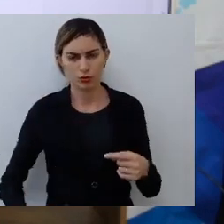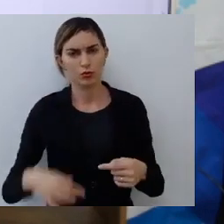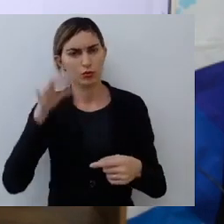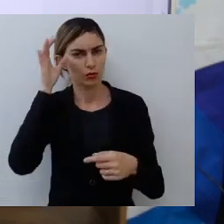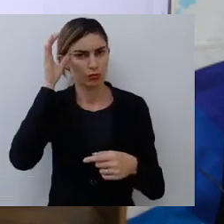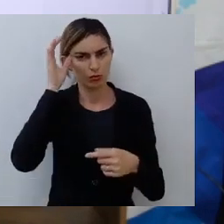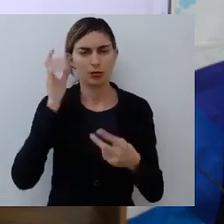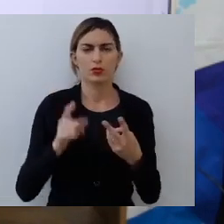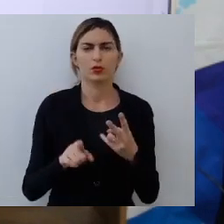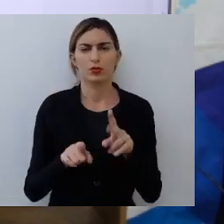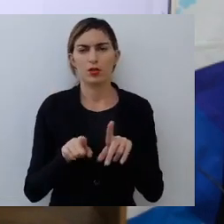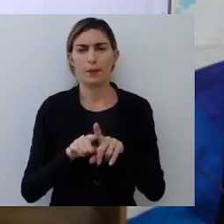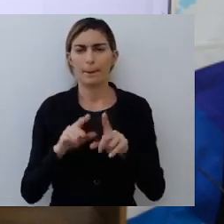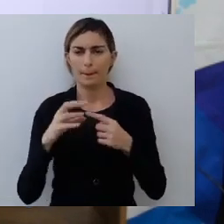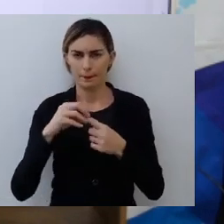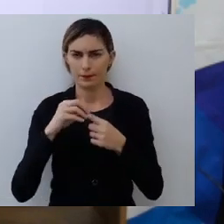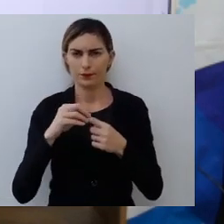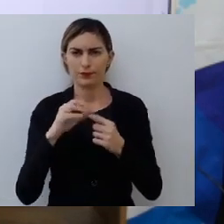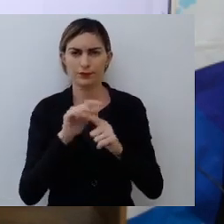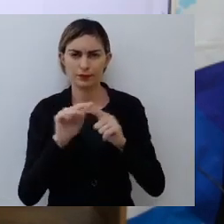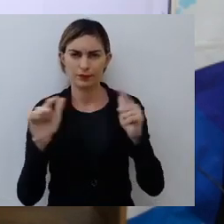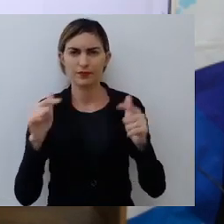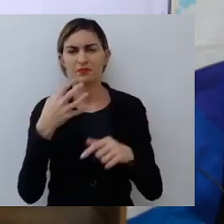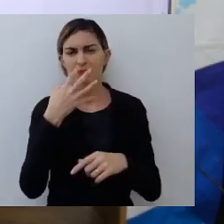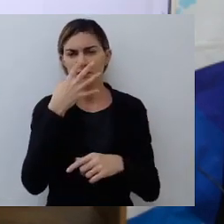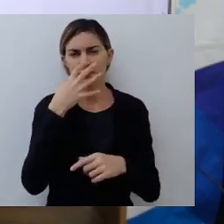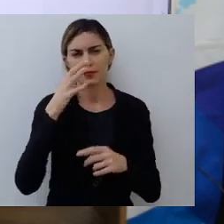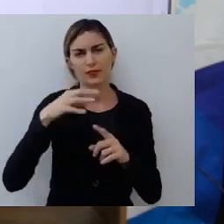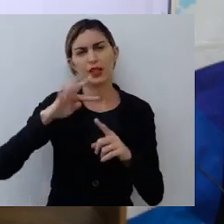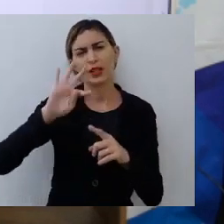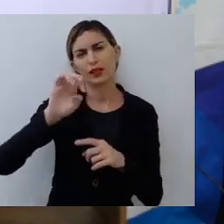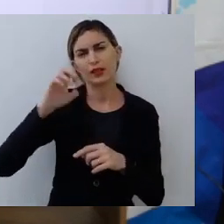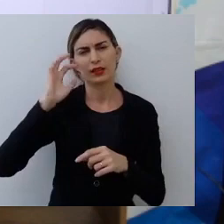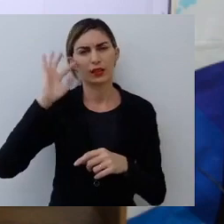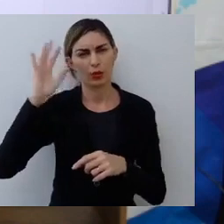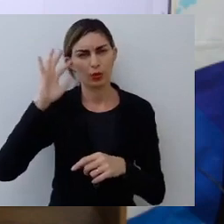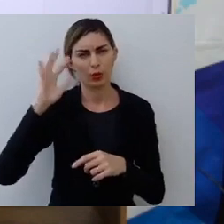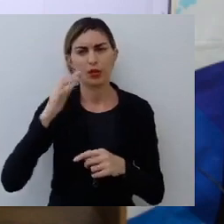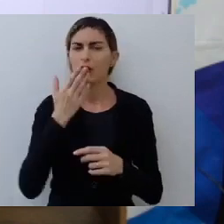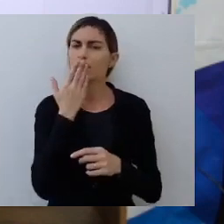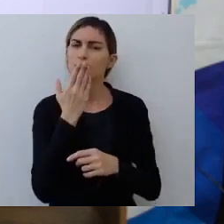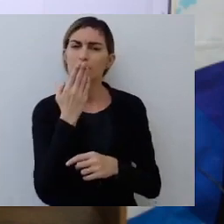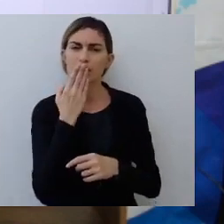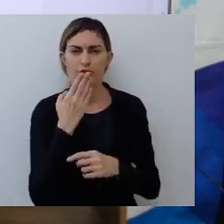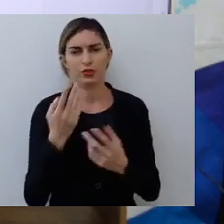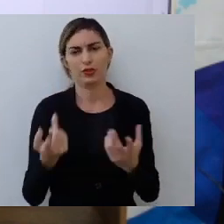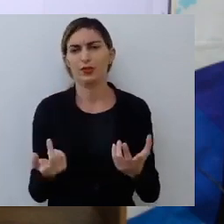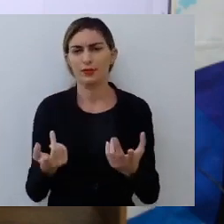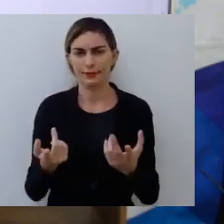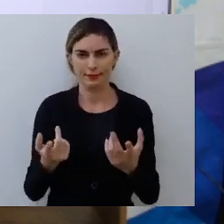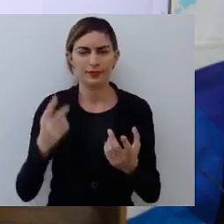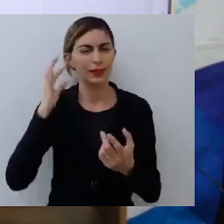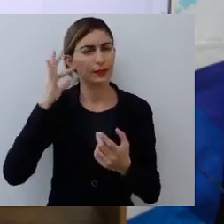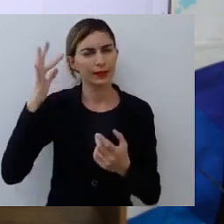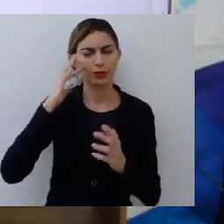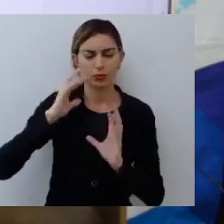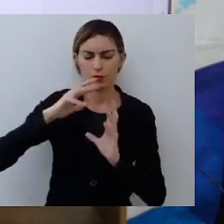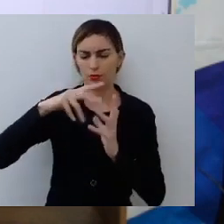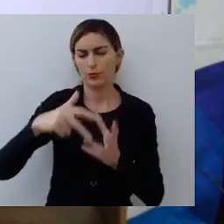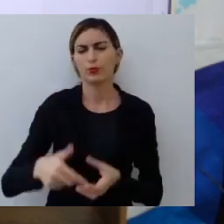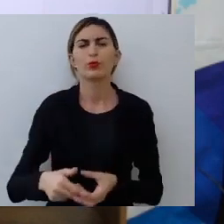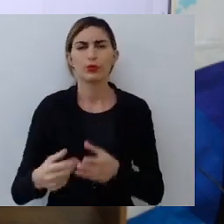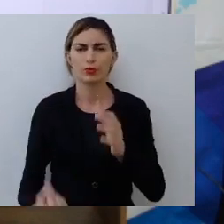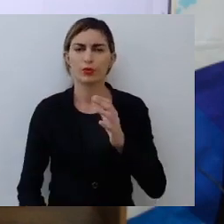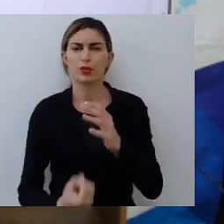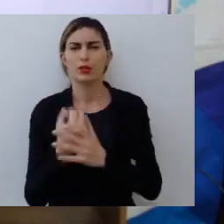existe, inclusive, uma das teorias mais maravilhosas, que é a teoria dos nossos indígenas. A teoria de que o mundo teria